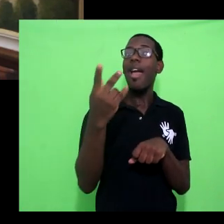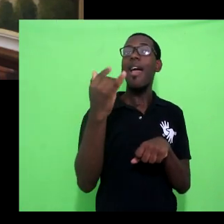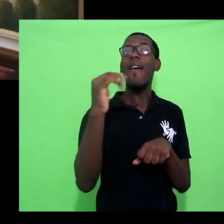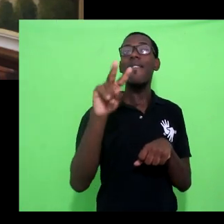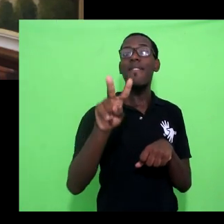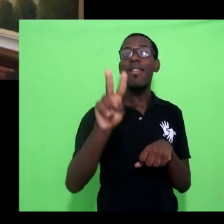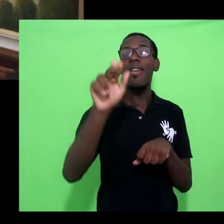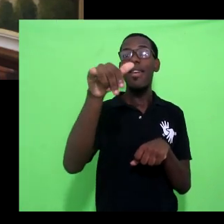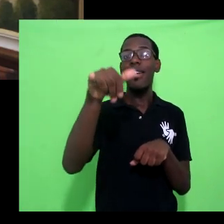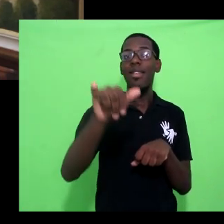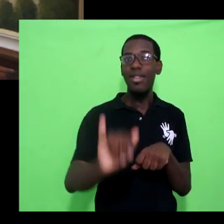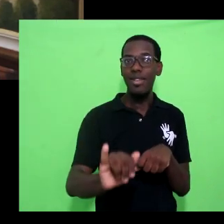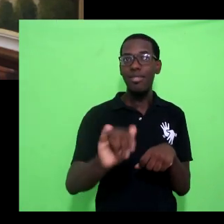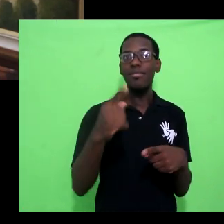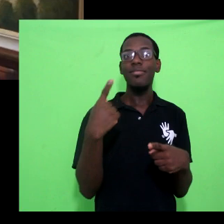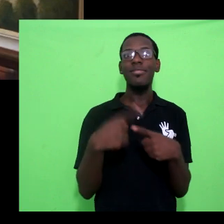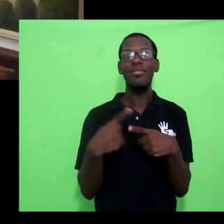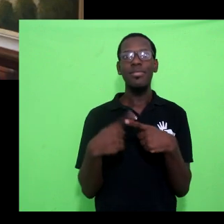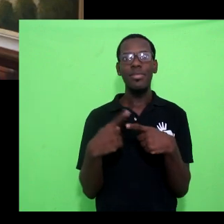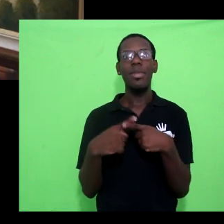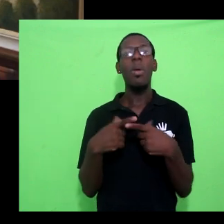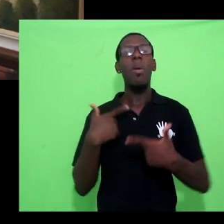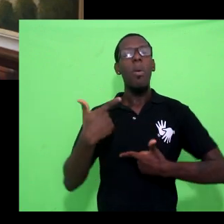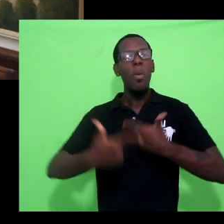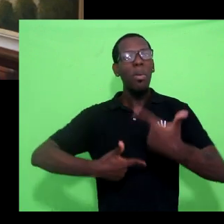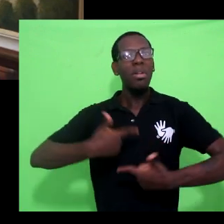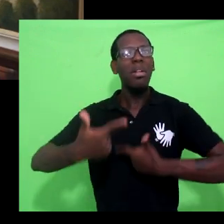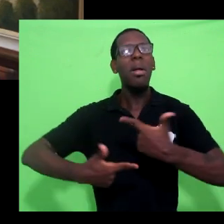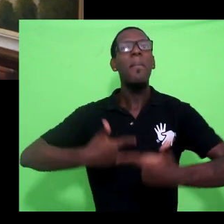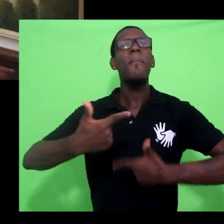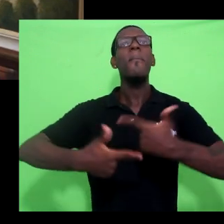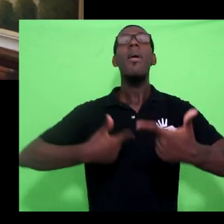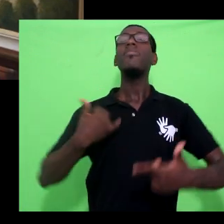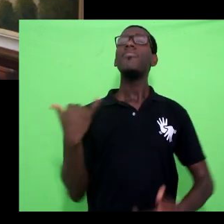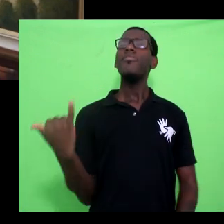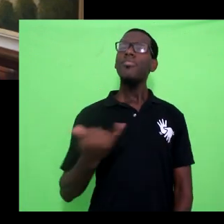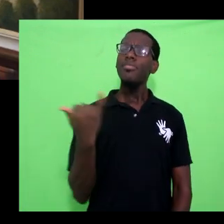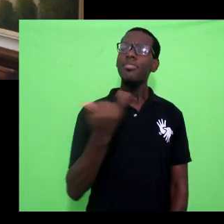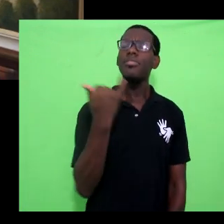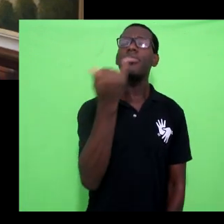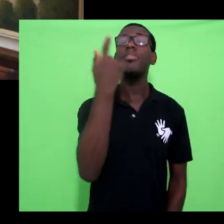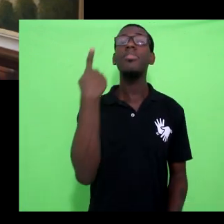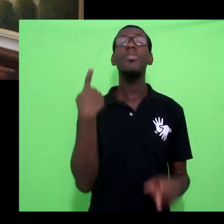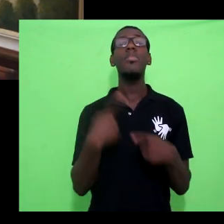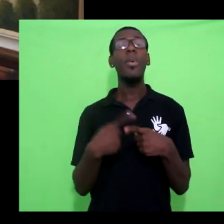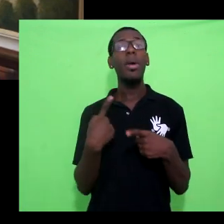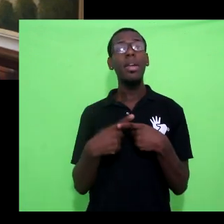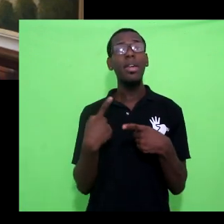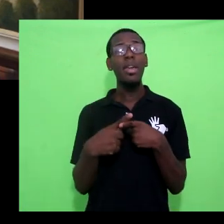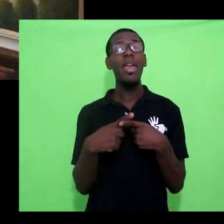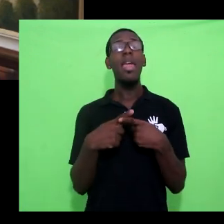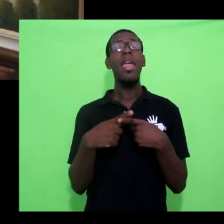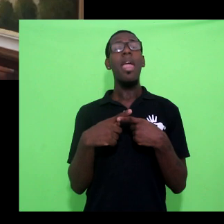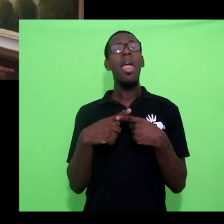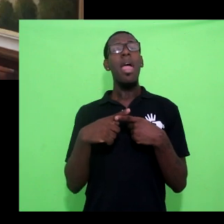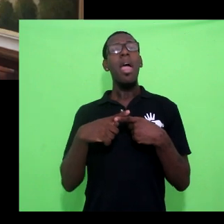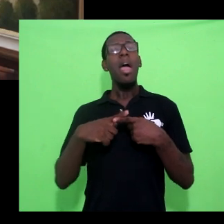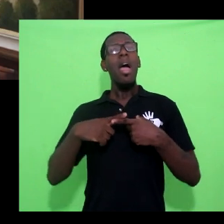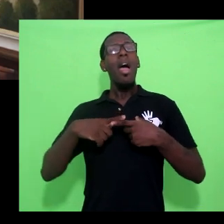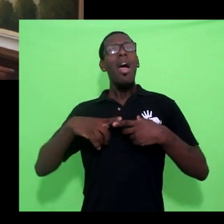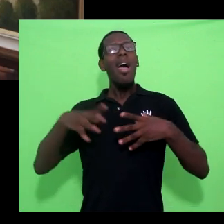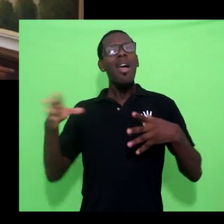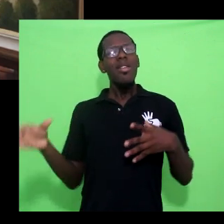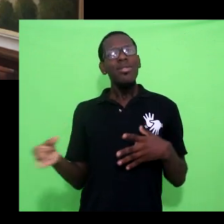eu tenho contatos com pessoas que participam do IHGNI, né, o Alofes, o Dr. José Luiz, e eu vejo